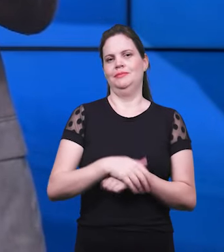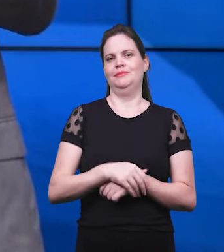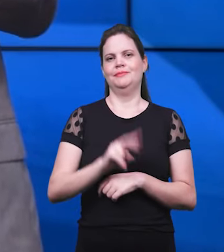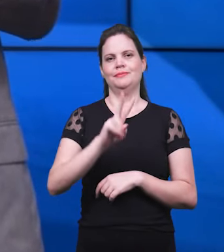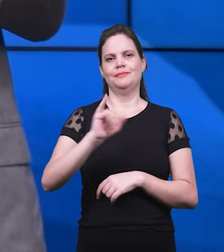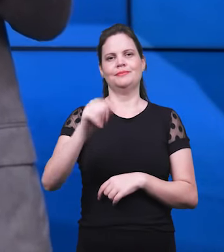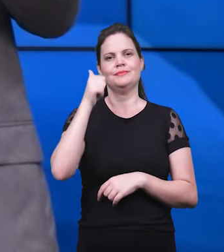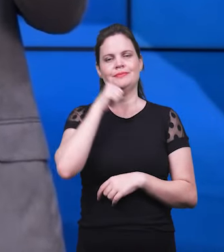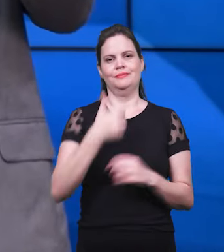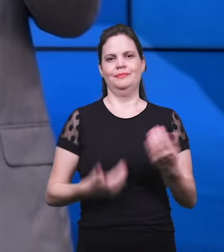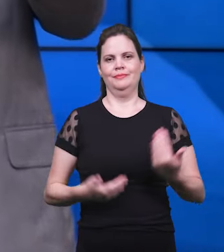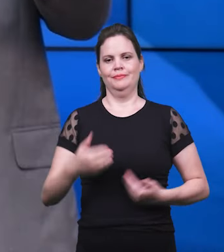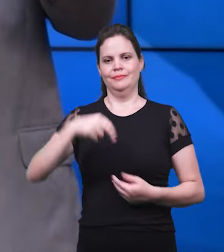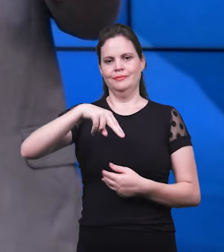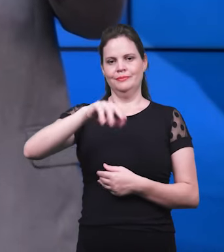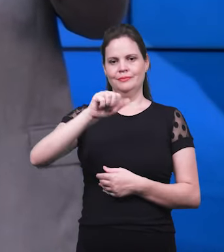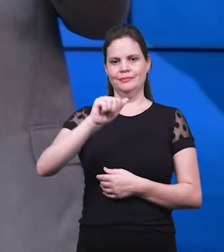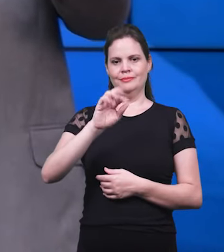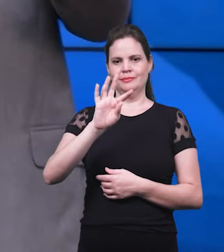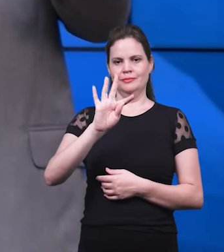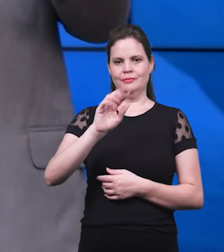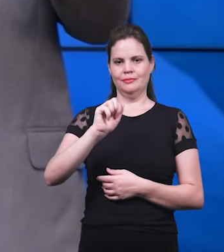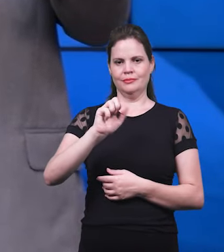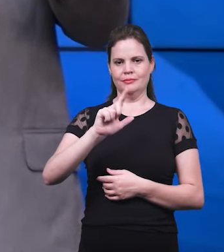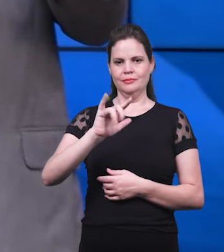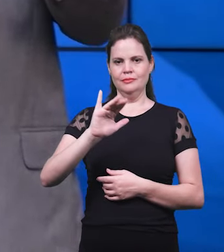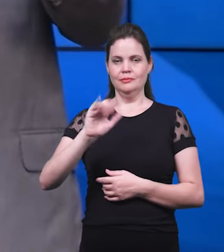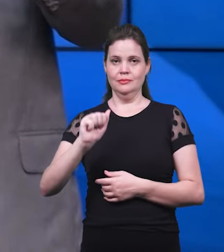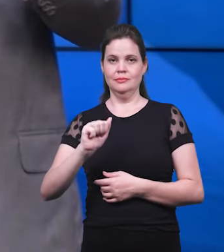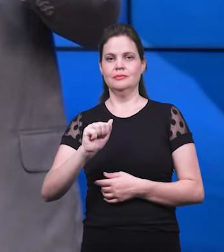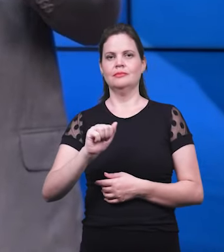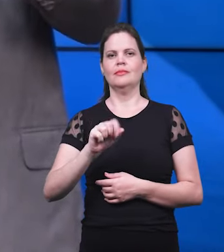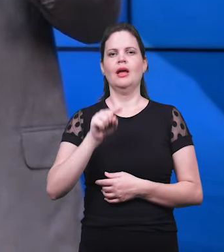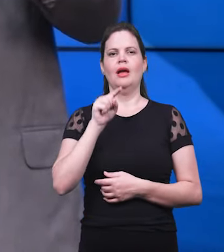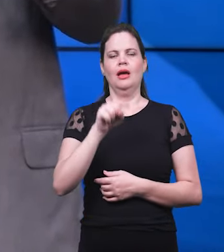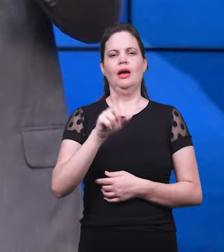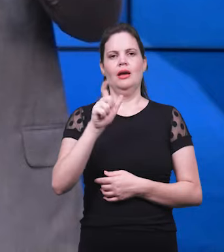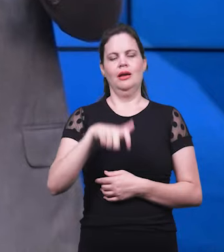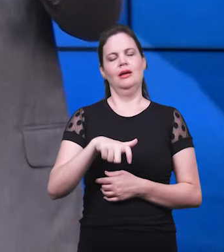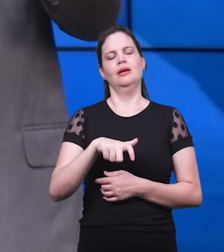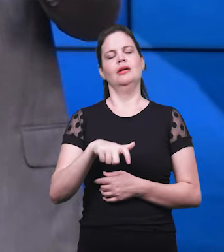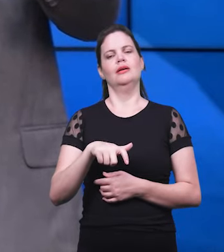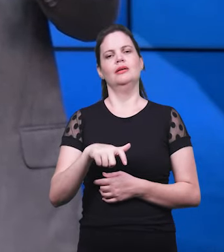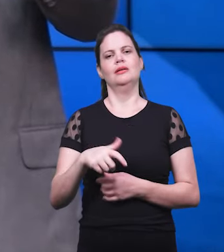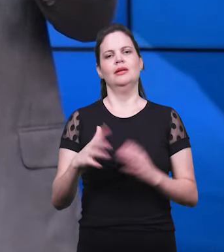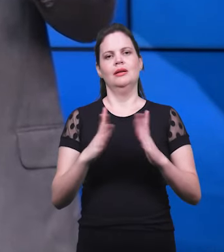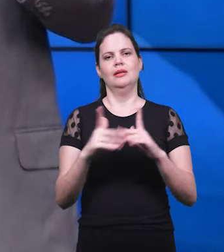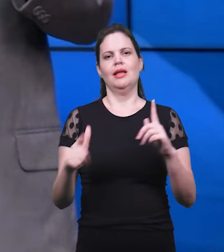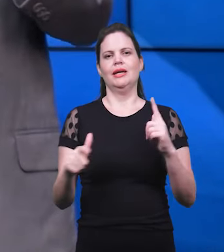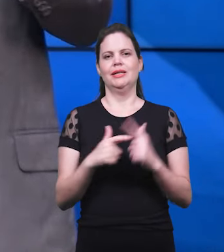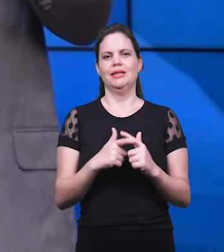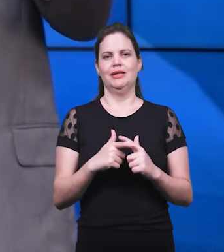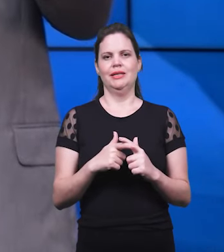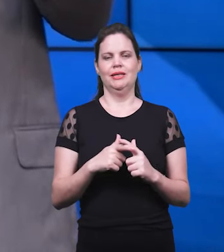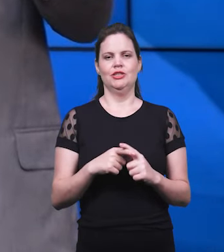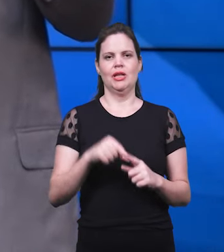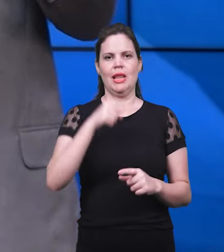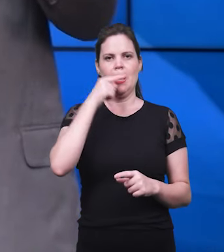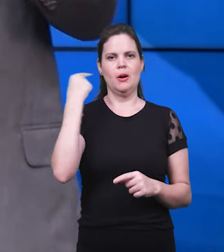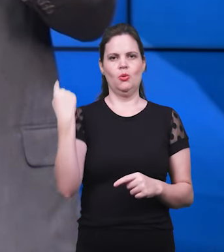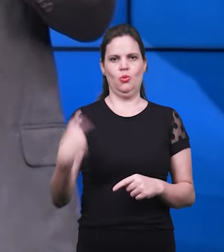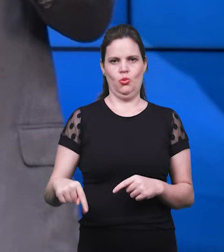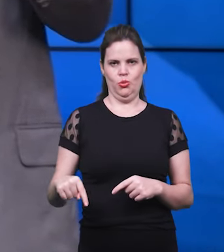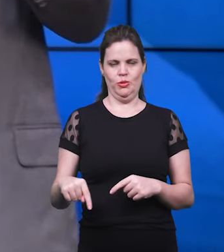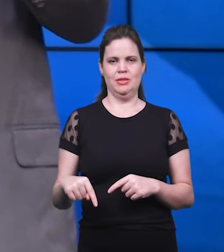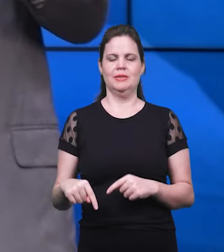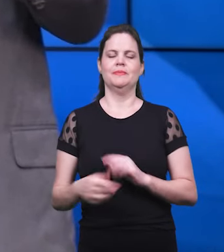irmã Natália Moisenko. Ela pertence à igreja ligada a nós, lá na Rússia, na cidade